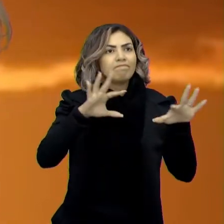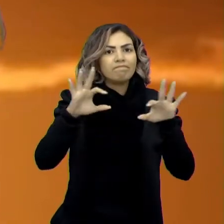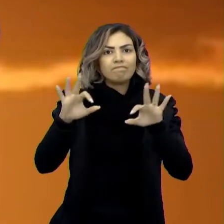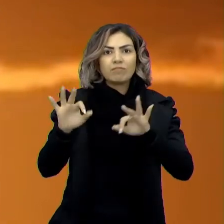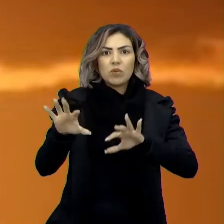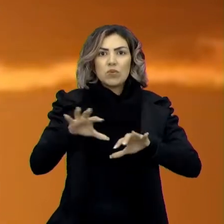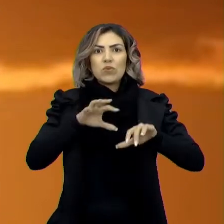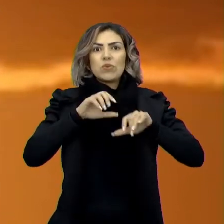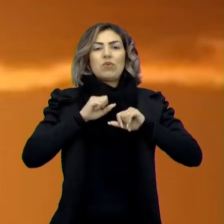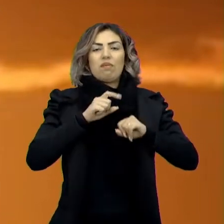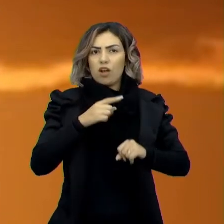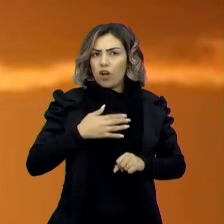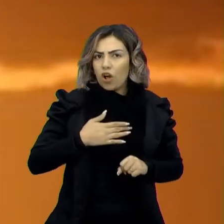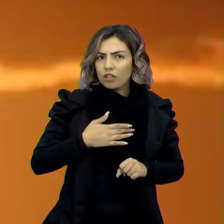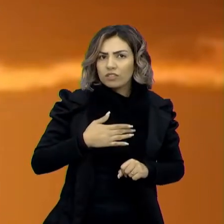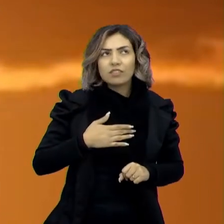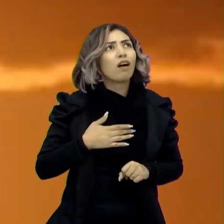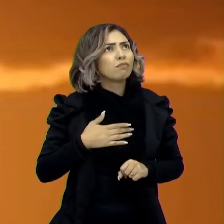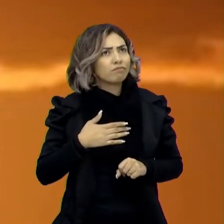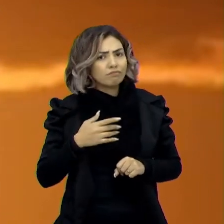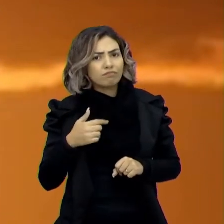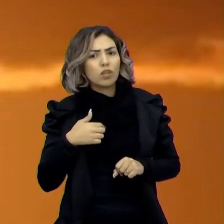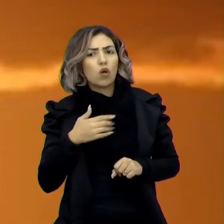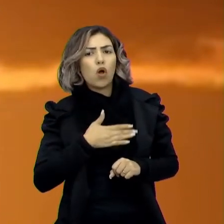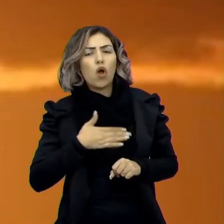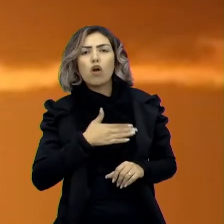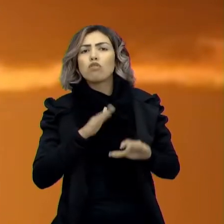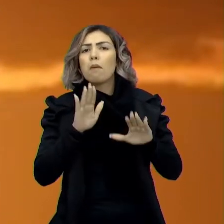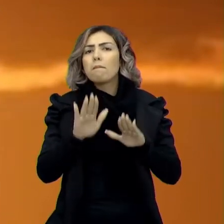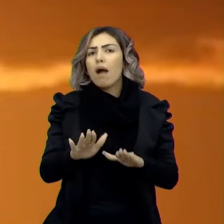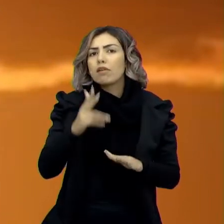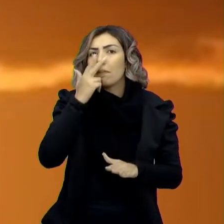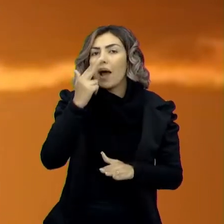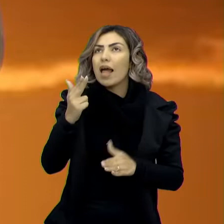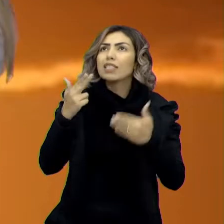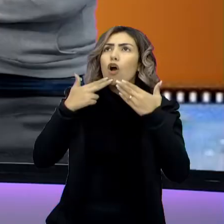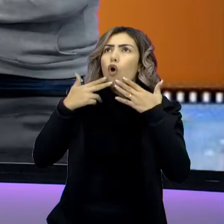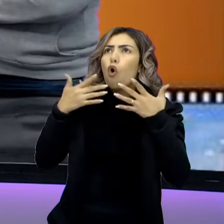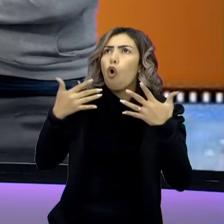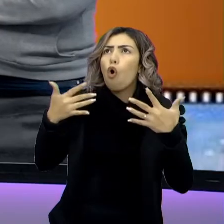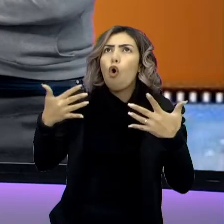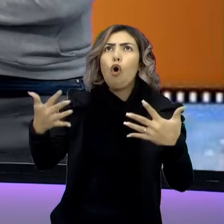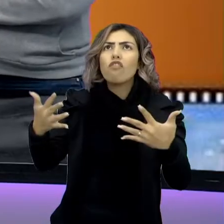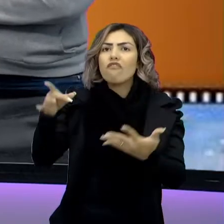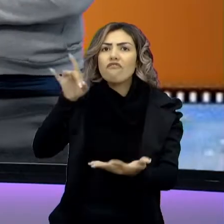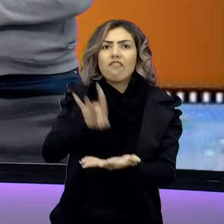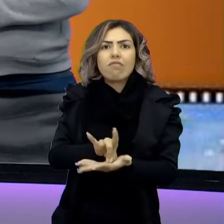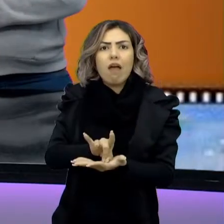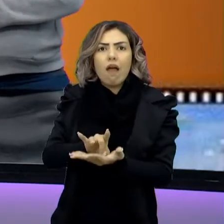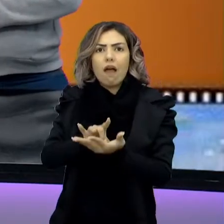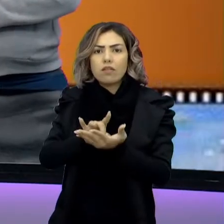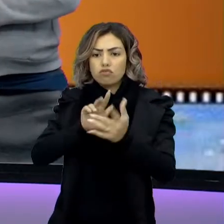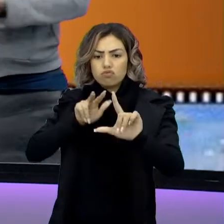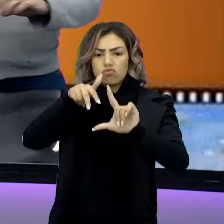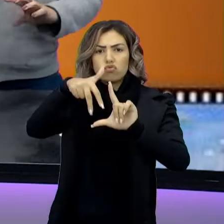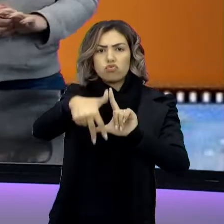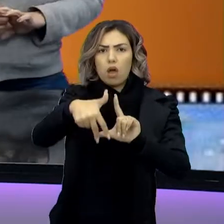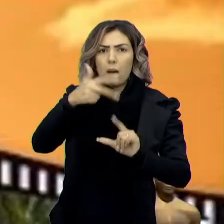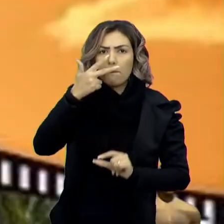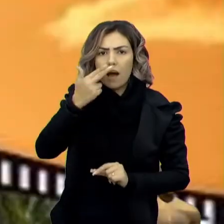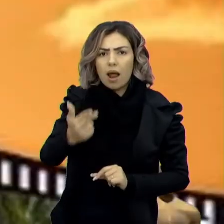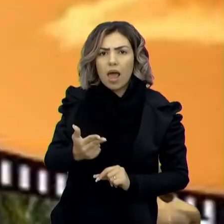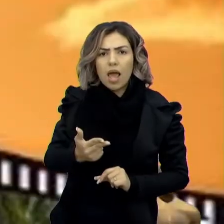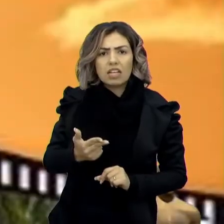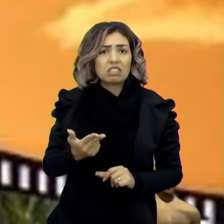agora pensando se as cores ficam mesmo mais reais no cinema. Eu acho que sim. Eu não sei. Será, gente? O